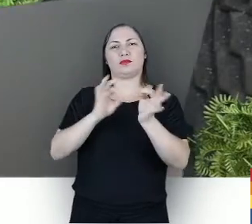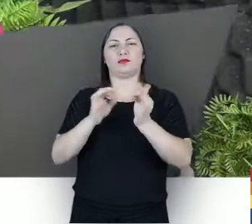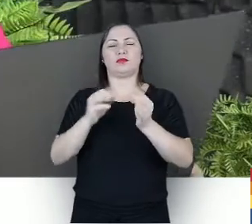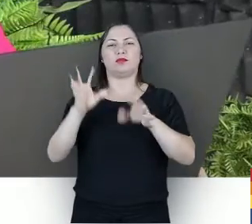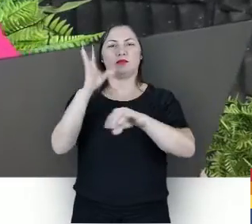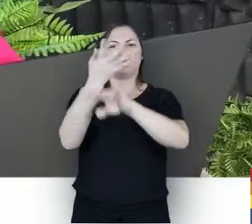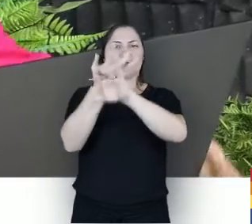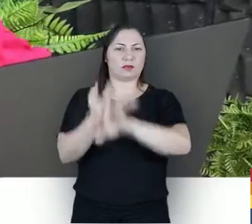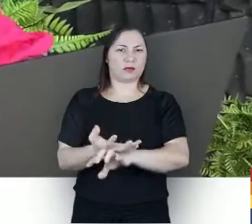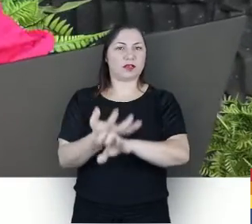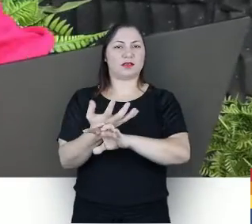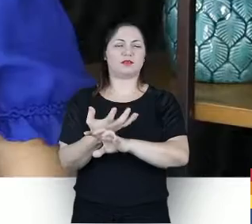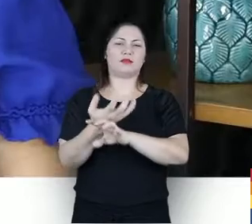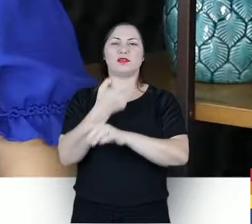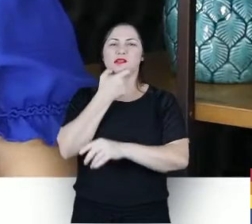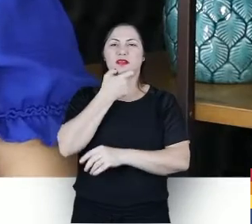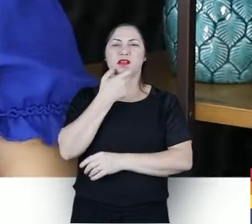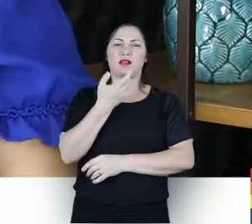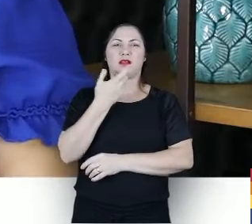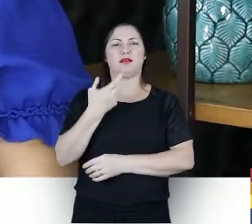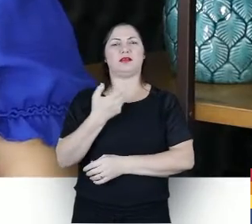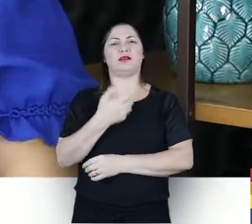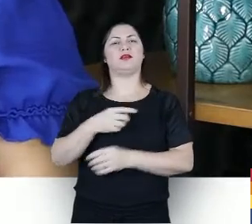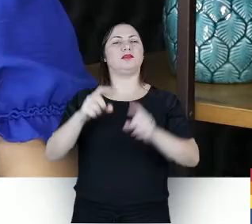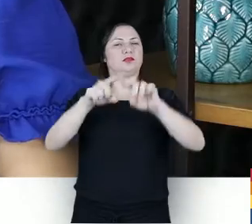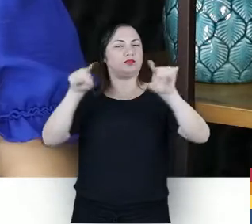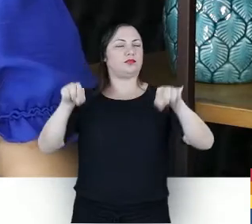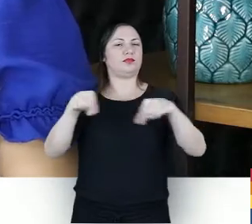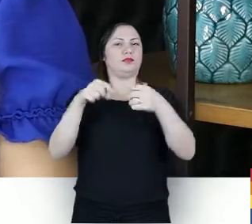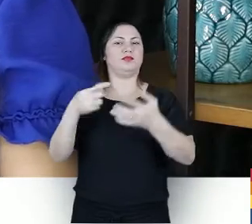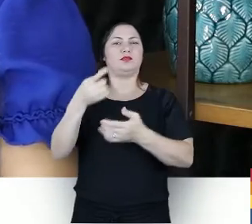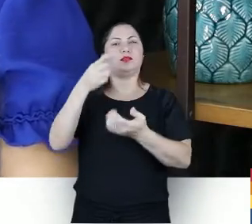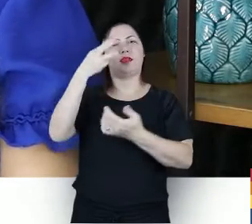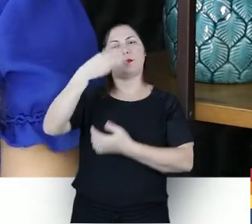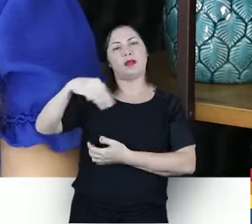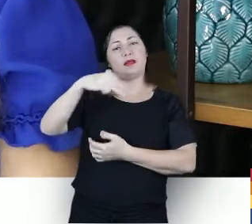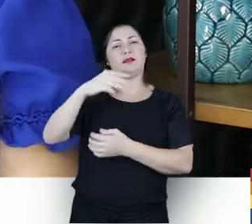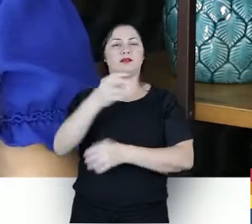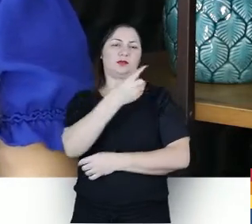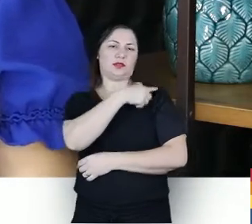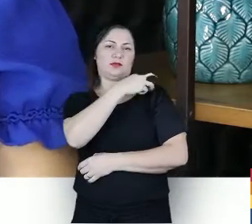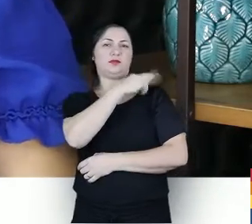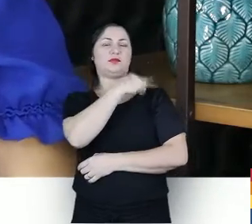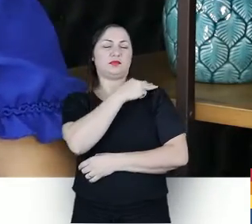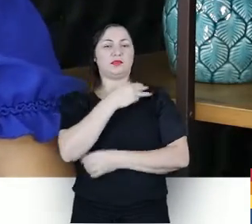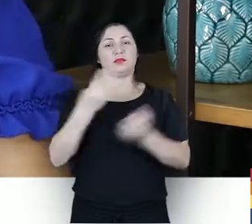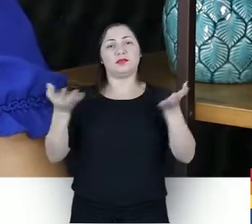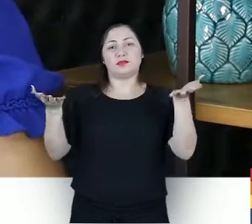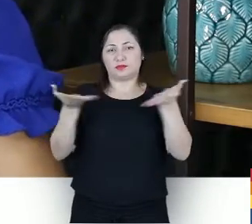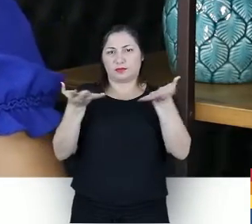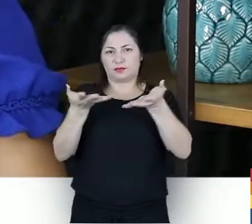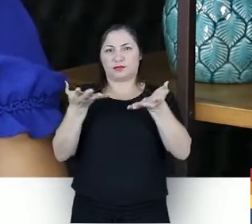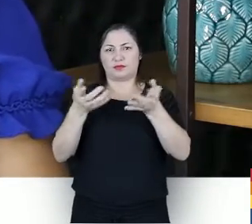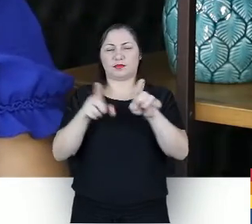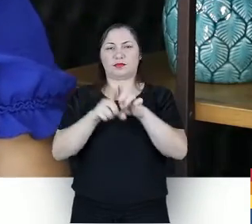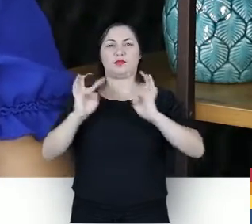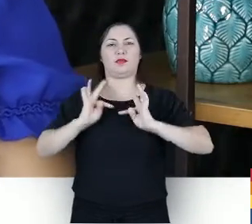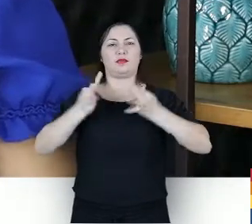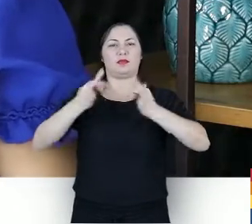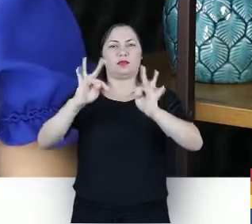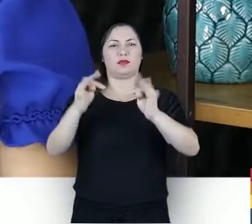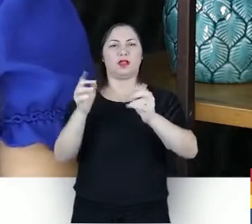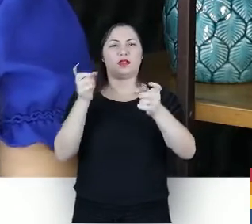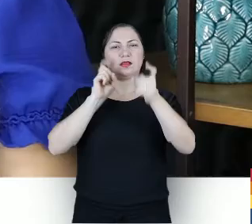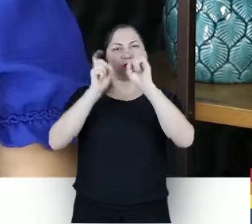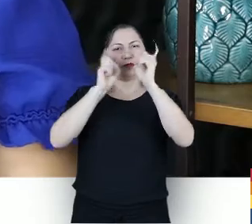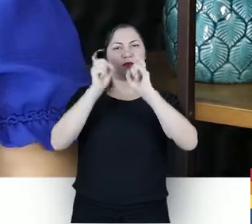da supervisão de currículo. Olá, professores e professoras. Imaculada, muito obrigada, né?